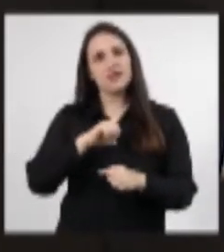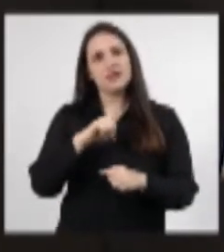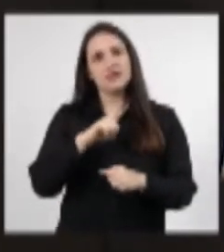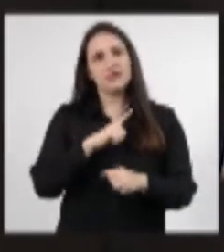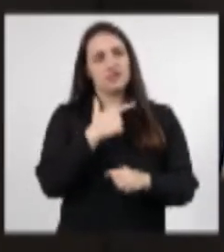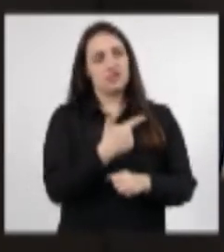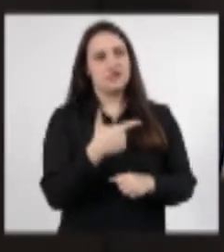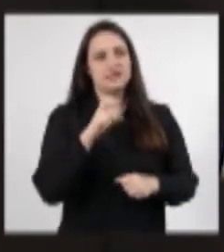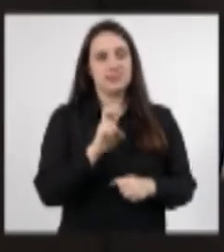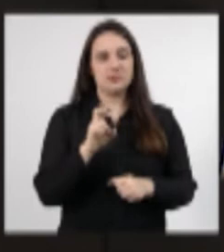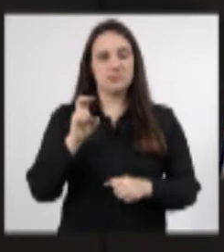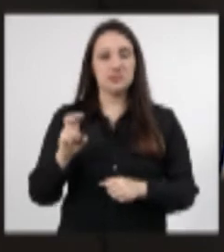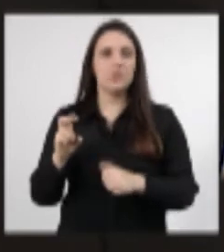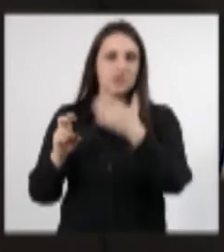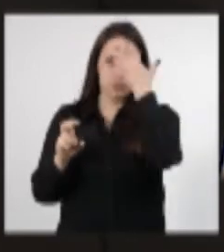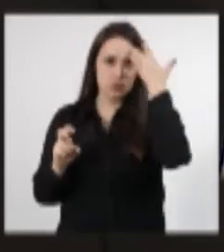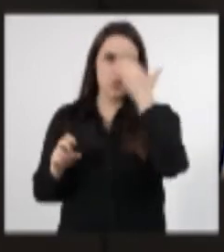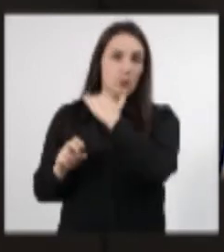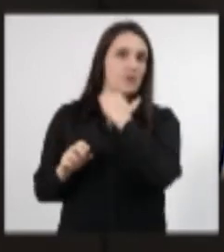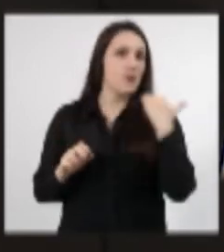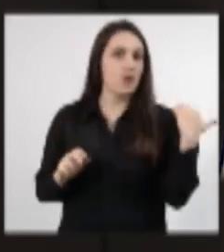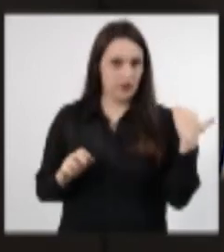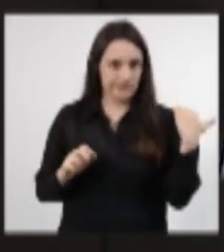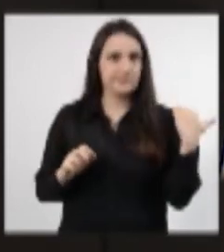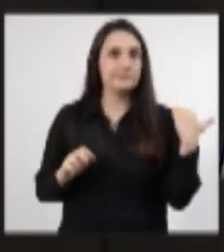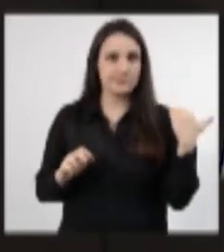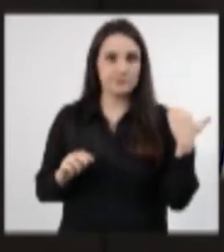2019 255 mortes